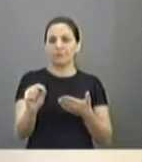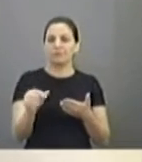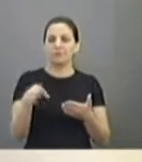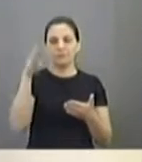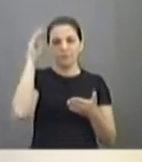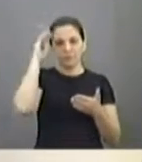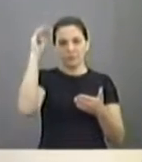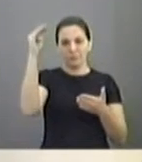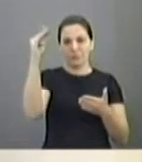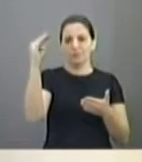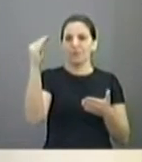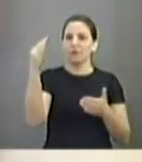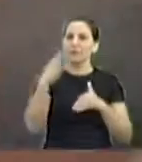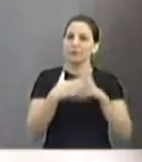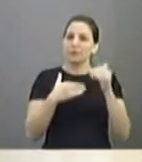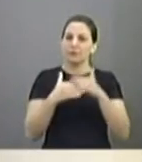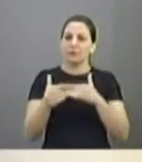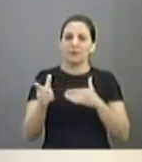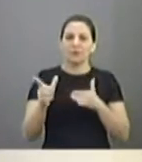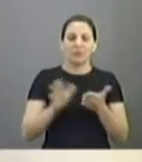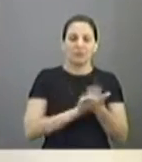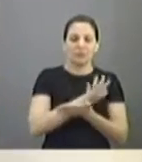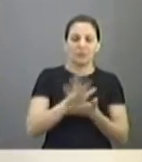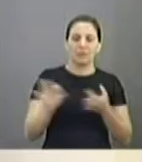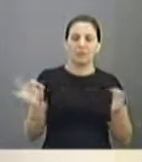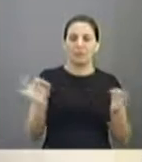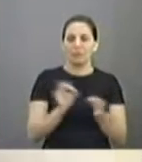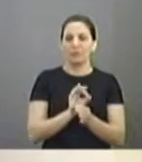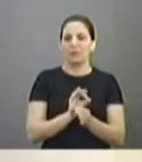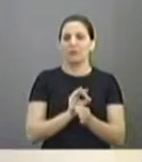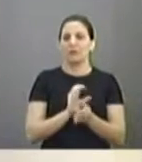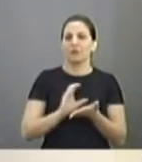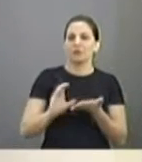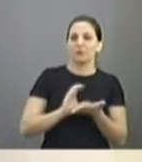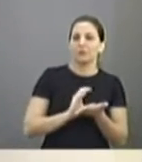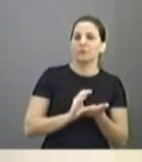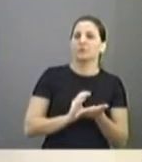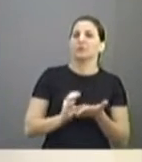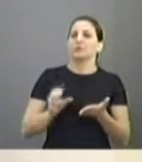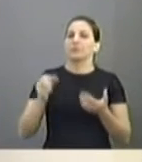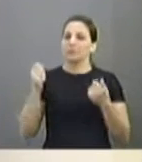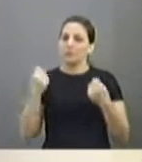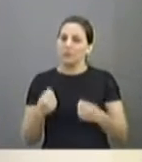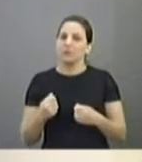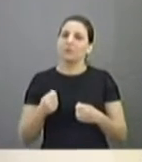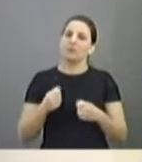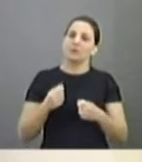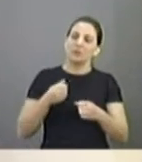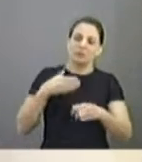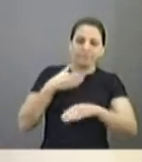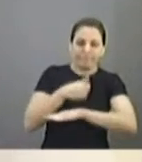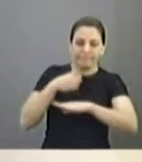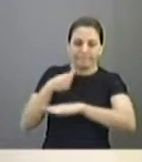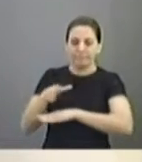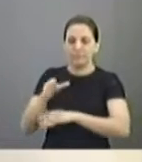com praticamente quase nenhum recurso para poder disponibilizar, para poder ser acessado pela sociedade